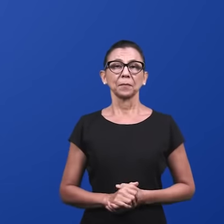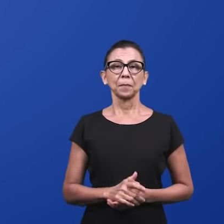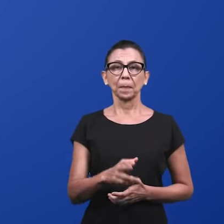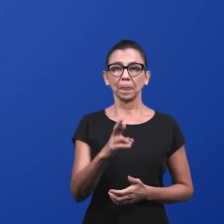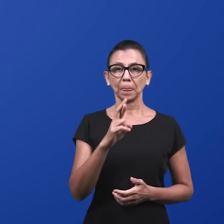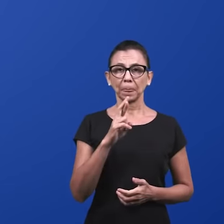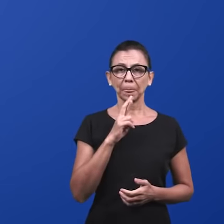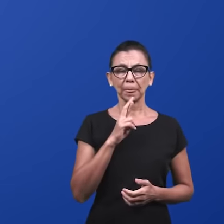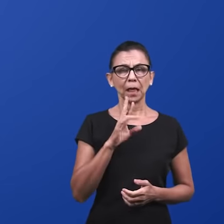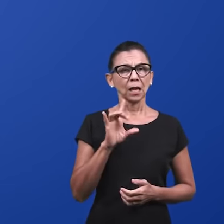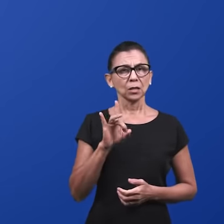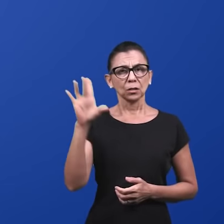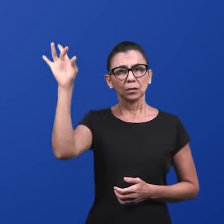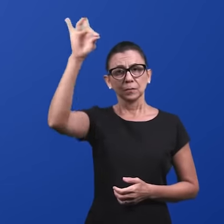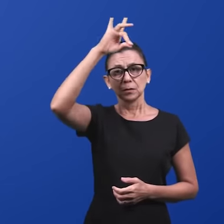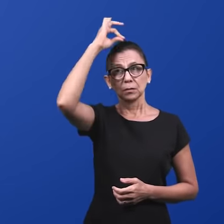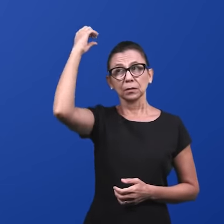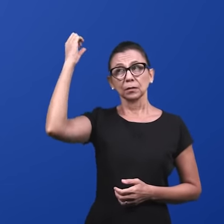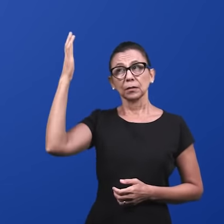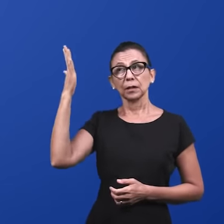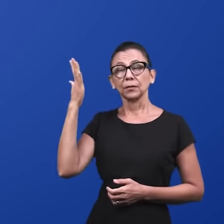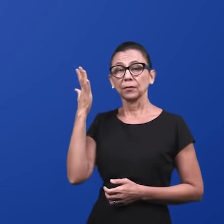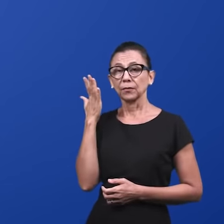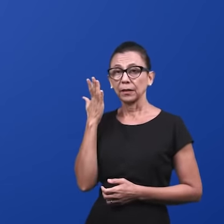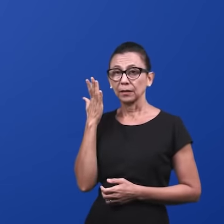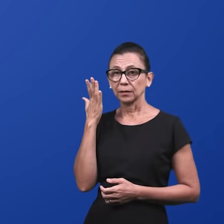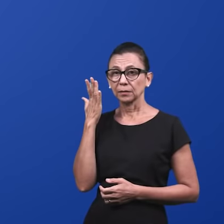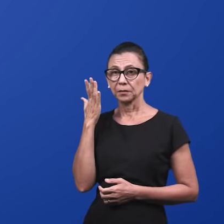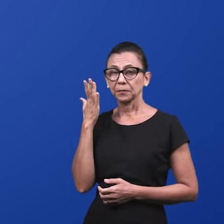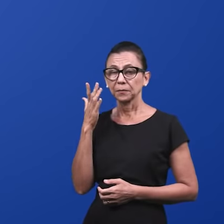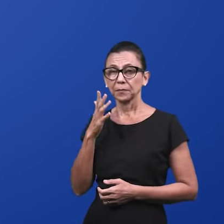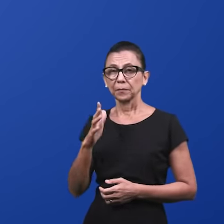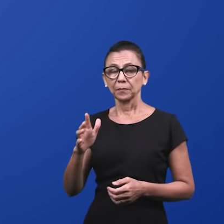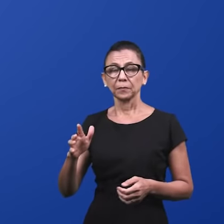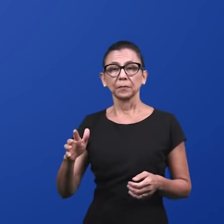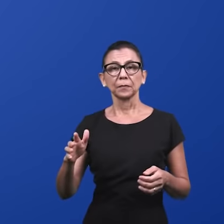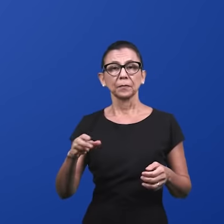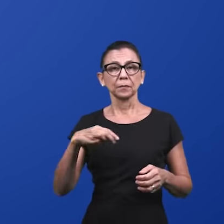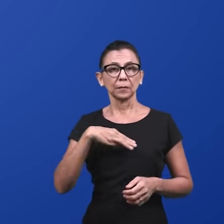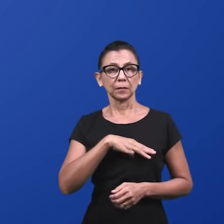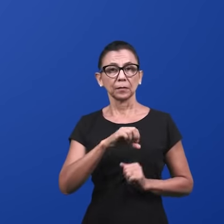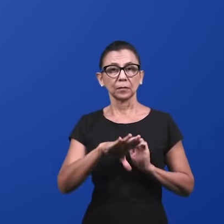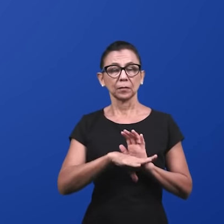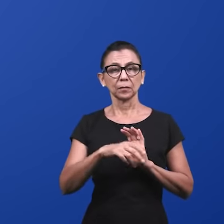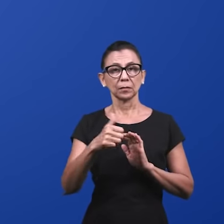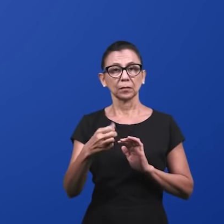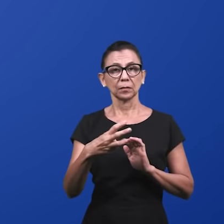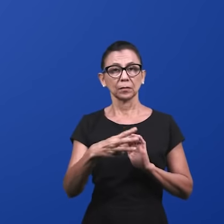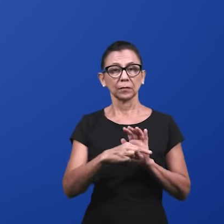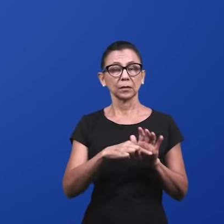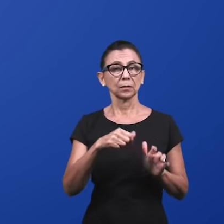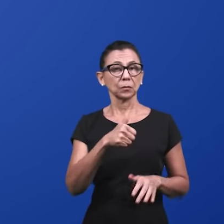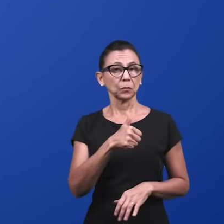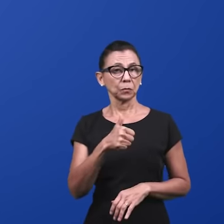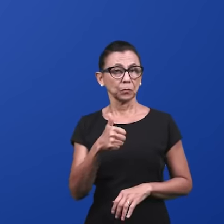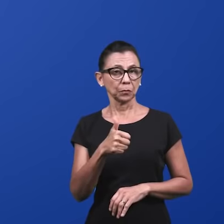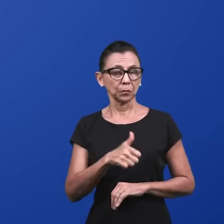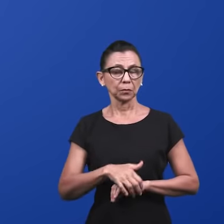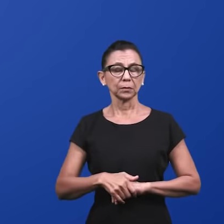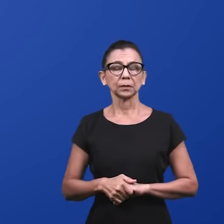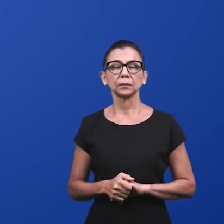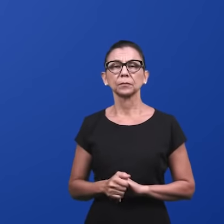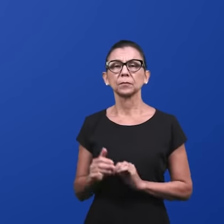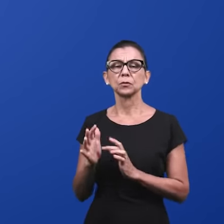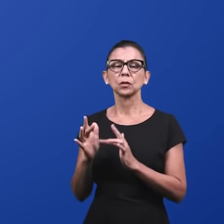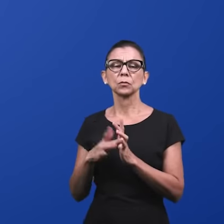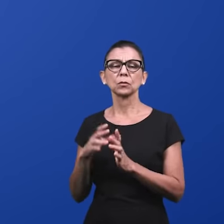só o Espírito Santo nos pode revelar. Lá no livro de Mateus, no capítulo 13, versículo 11, o Senhor Jesus está falando com